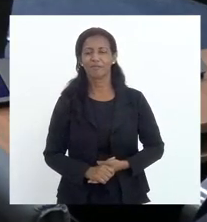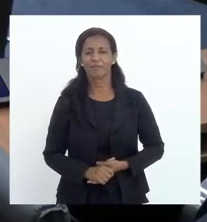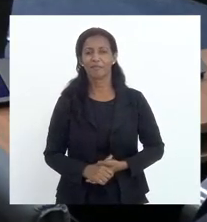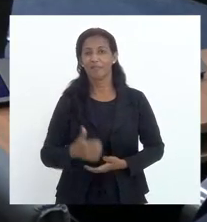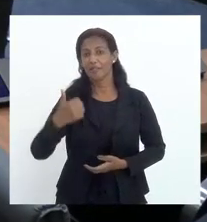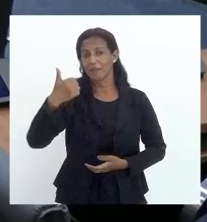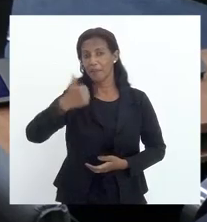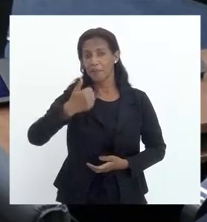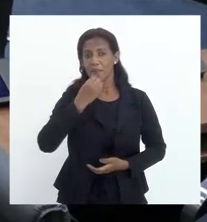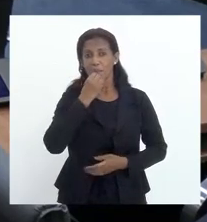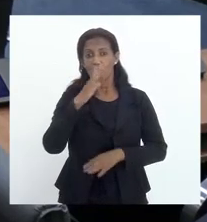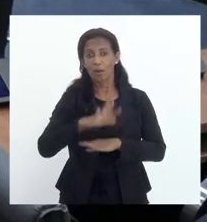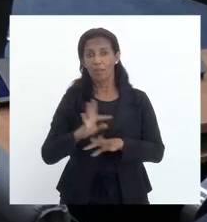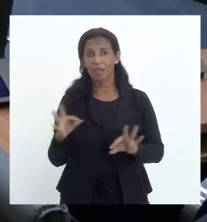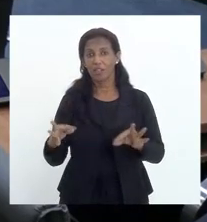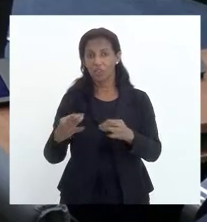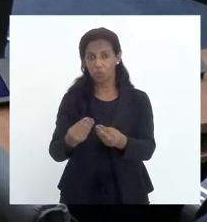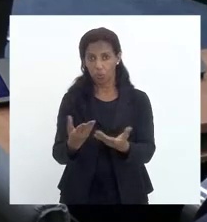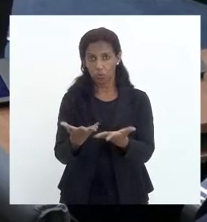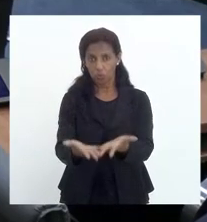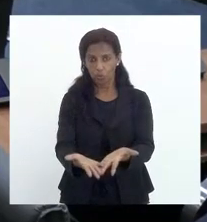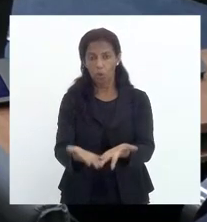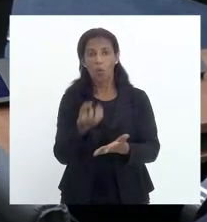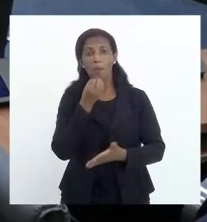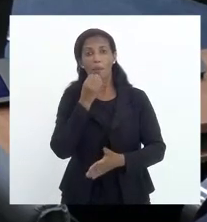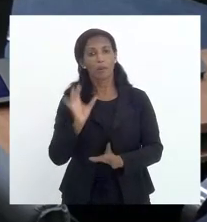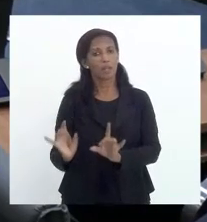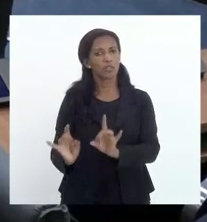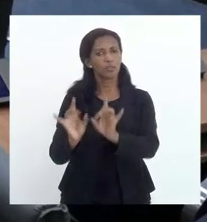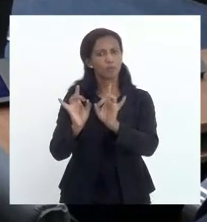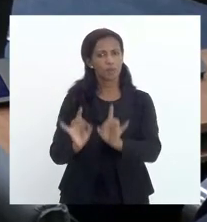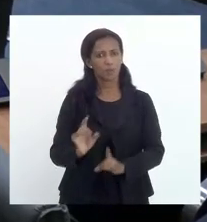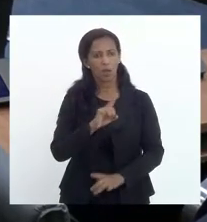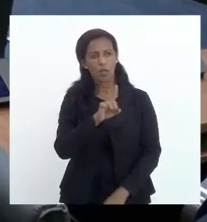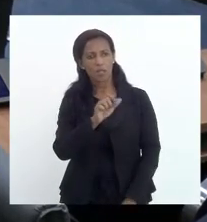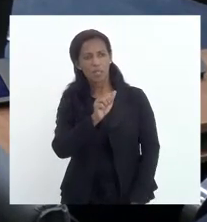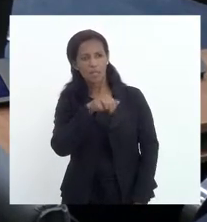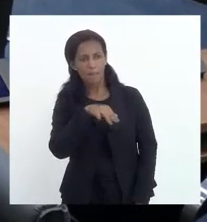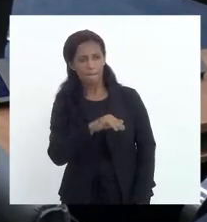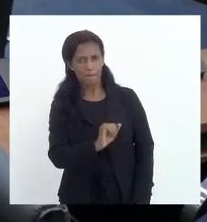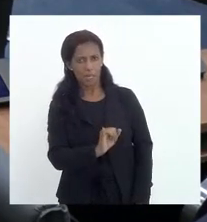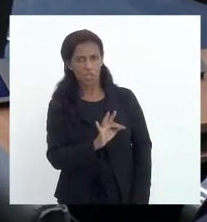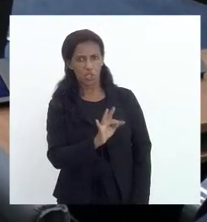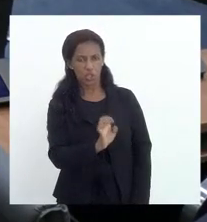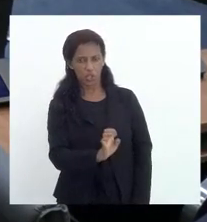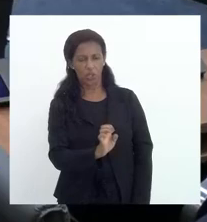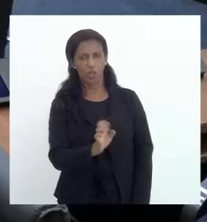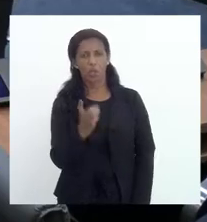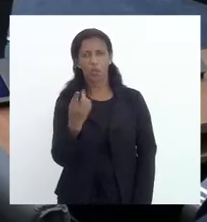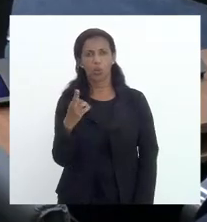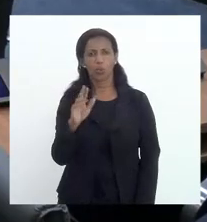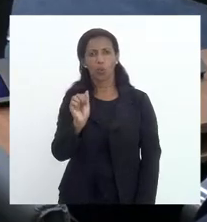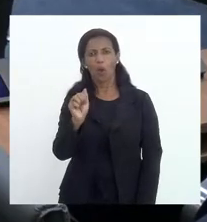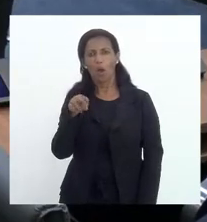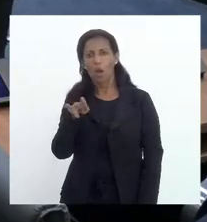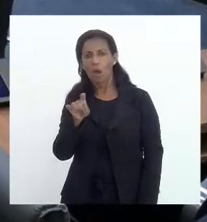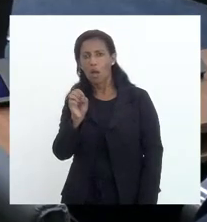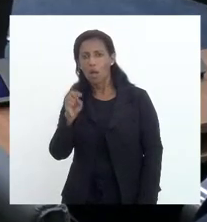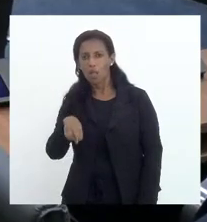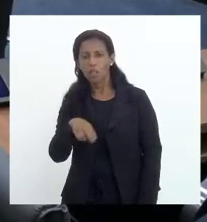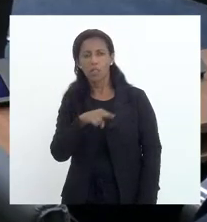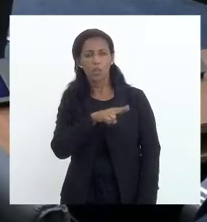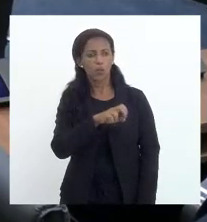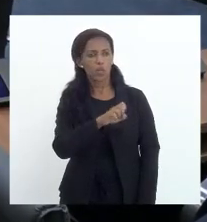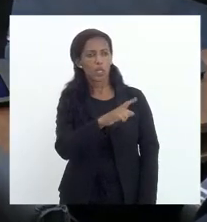em primeiro lugar, boa tarde a todas e a todos. Boa tarde especial ao doutor Zamit, ao doutor Anderson e ao doutor